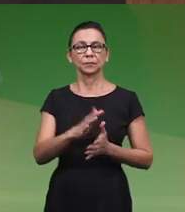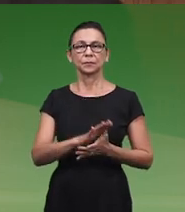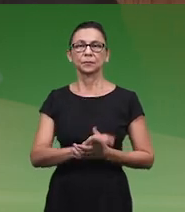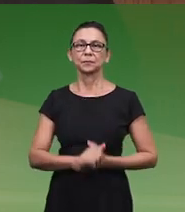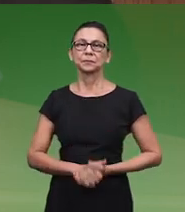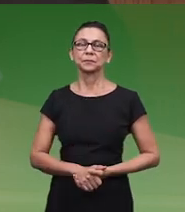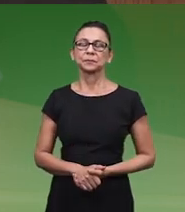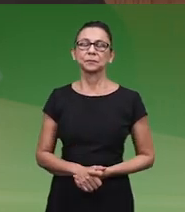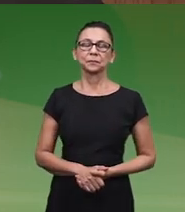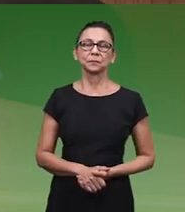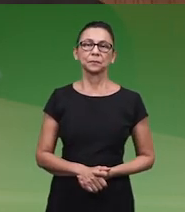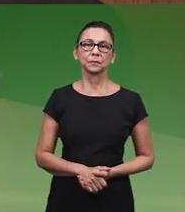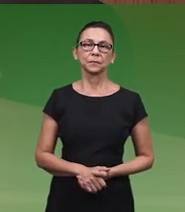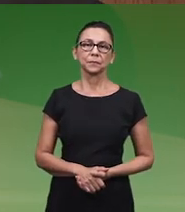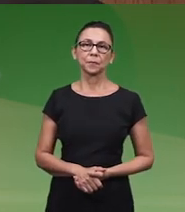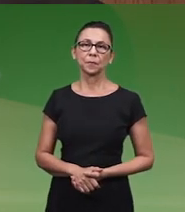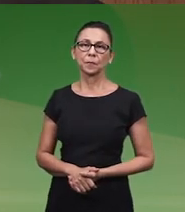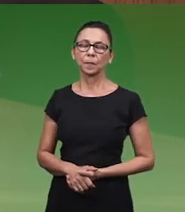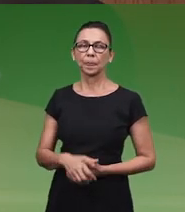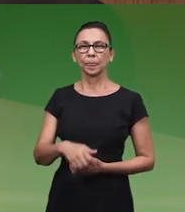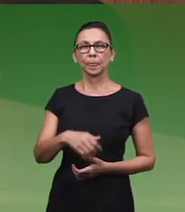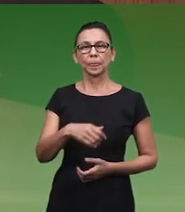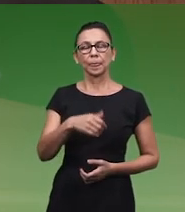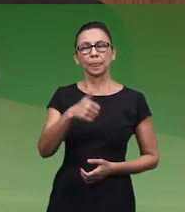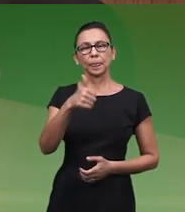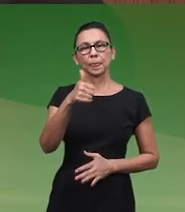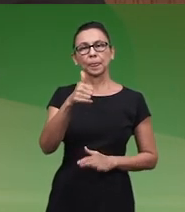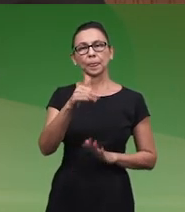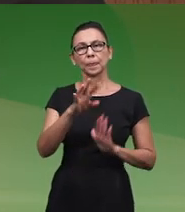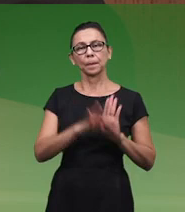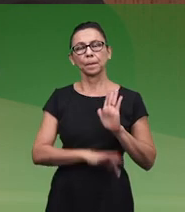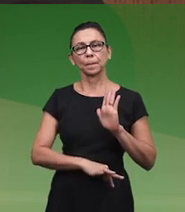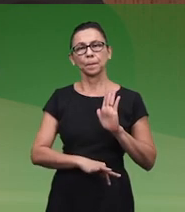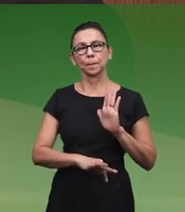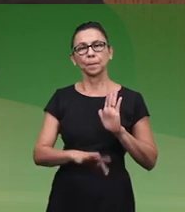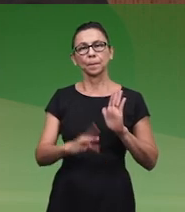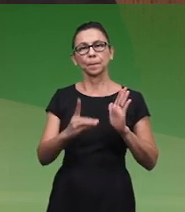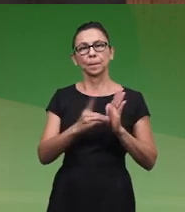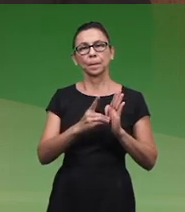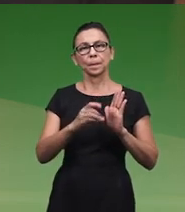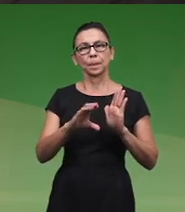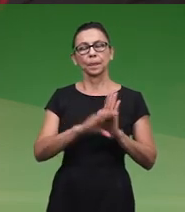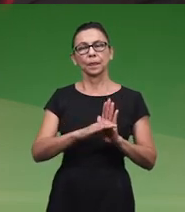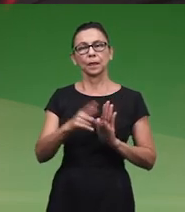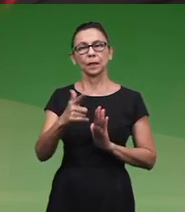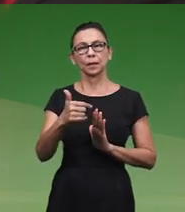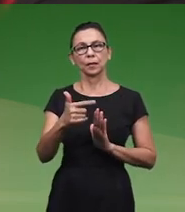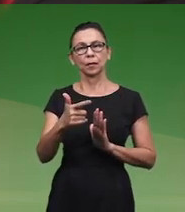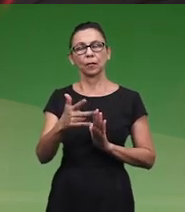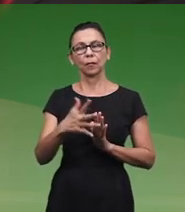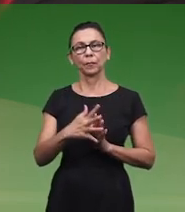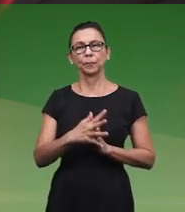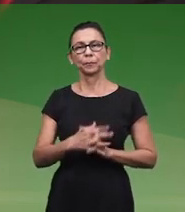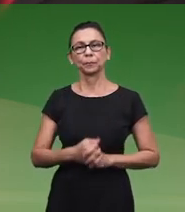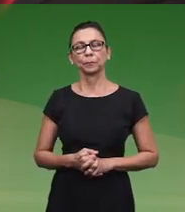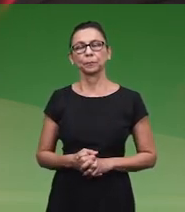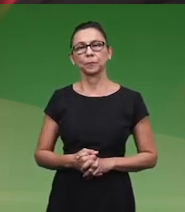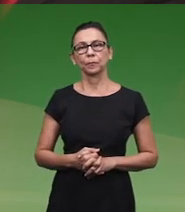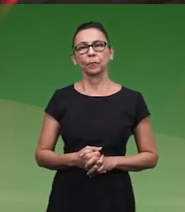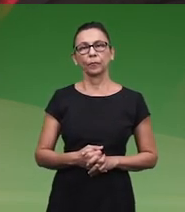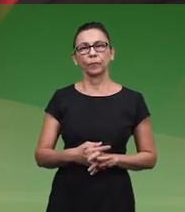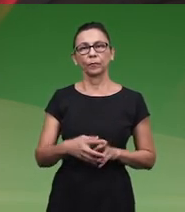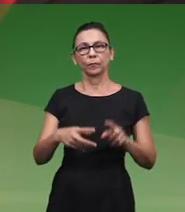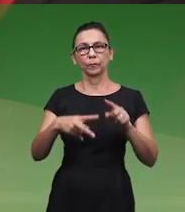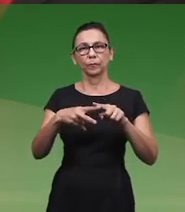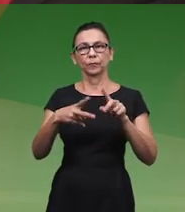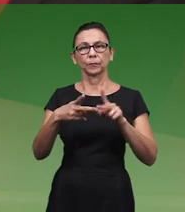primeiro está em Deuteronômio 12. Todos os 2 primeiros.